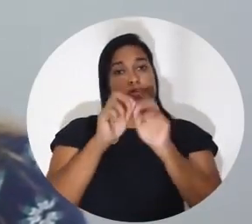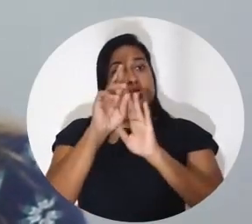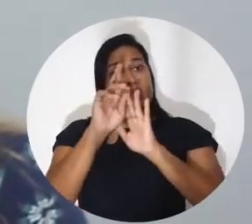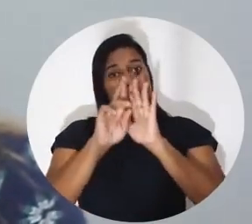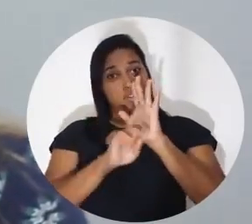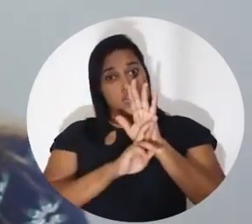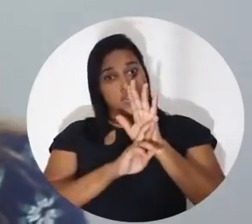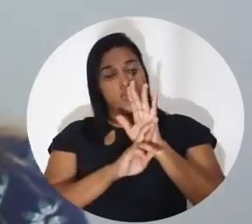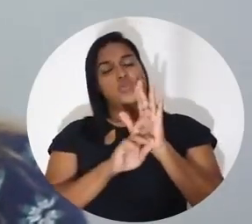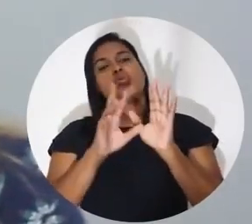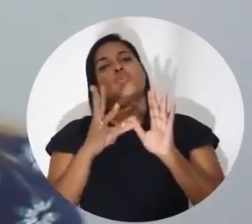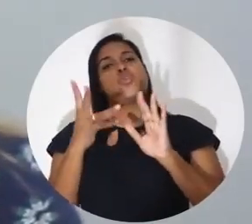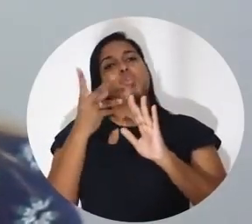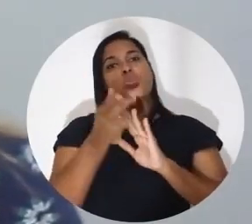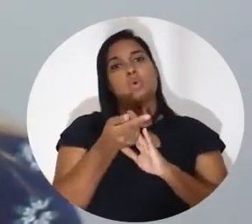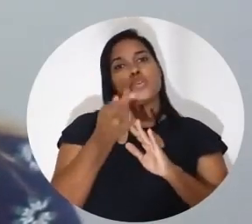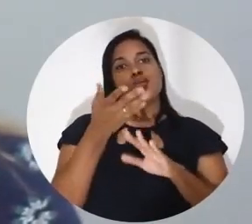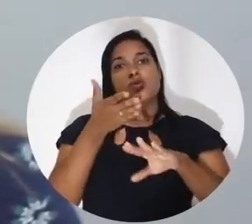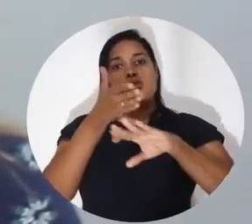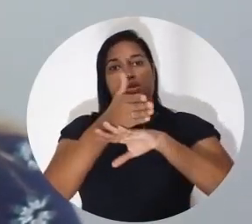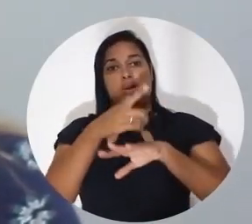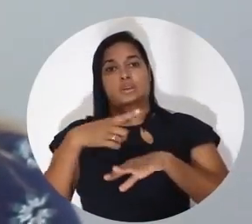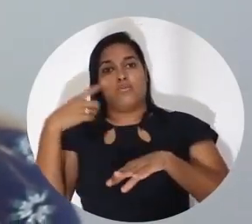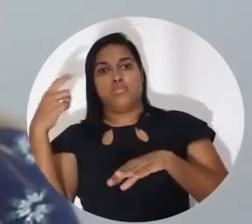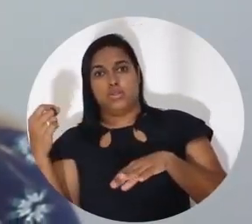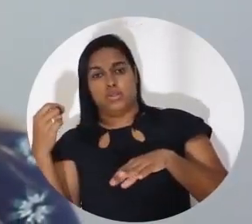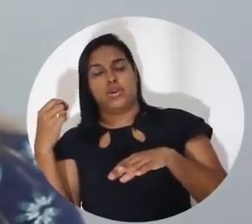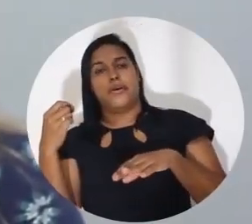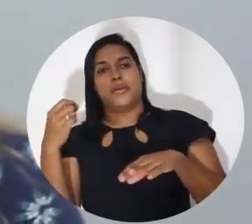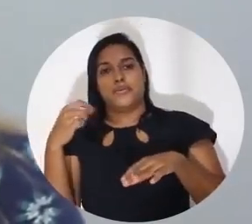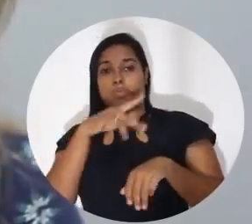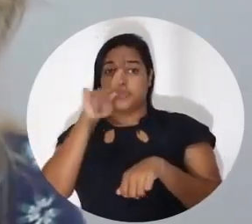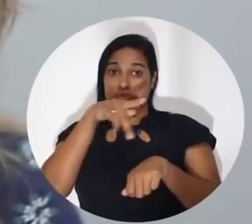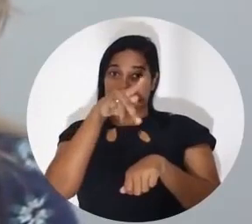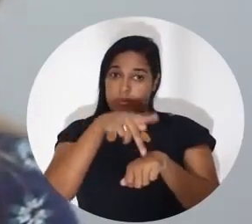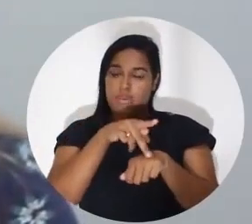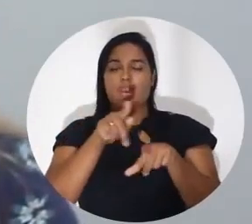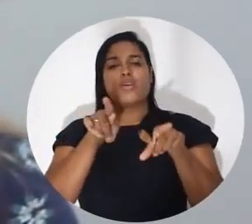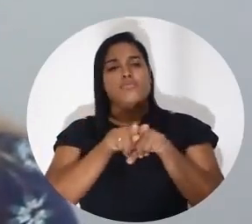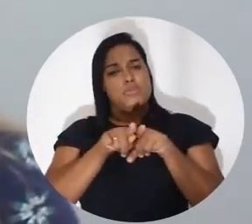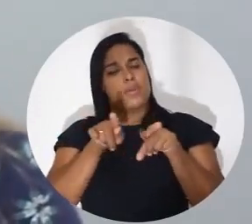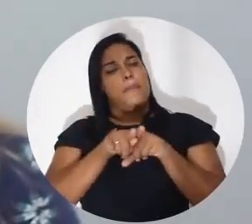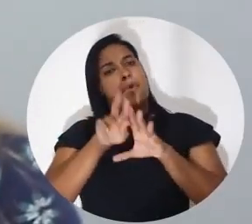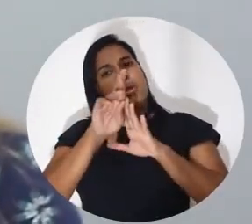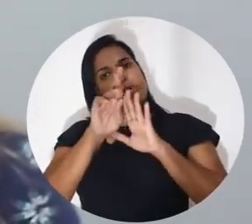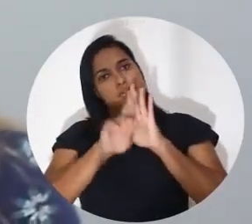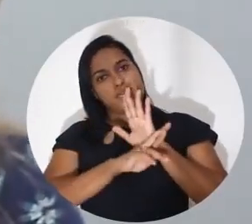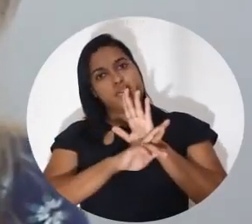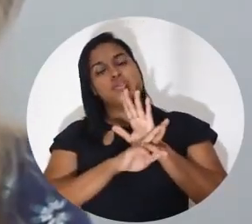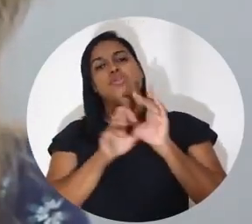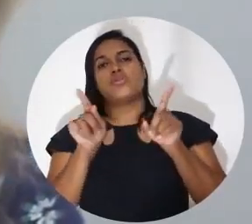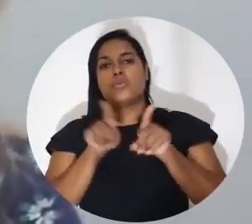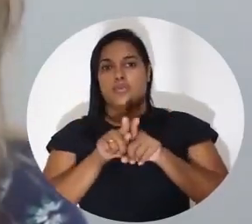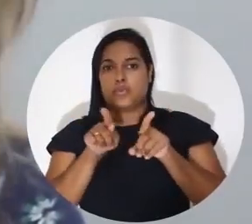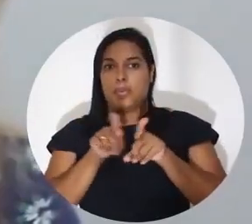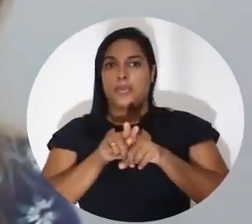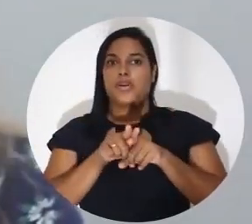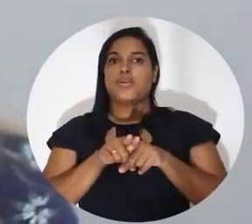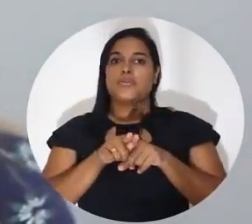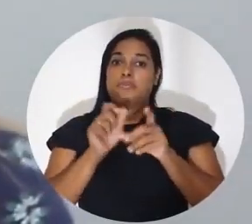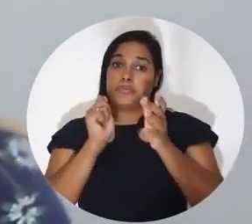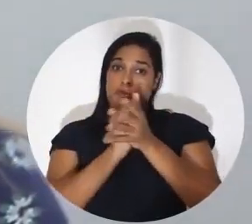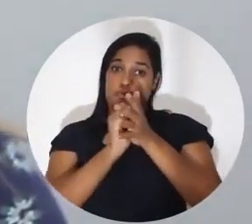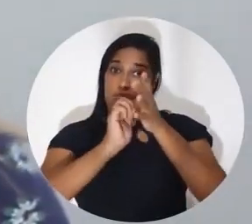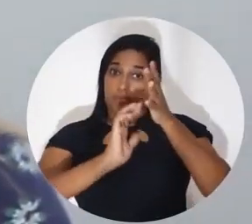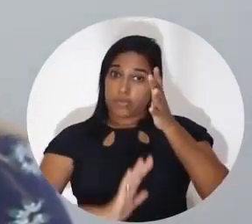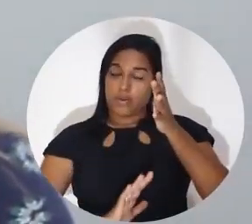registro contábil de todas as suas entradas e saídas, as nações também registram isso entre as transações